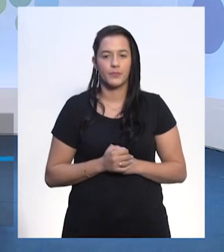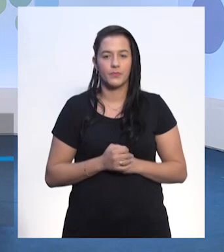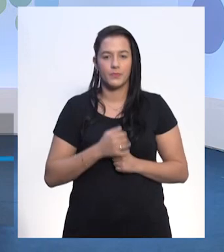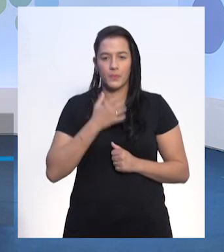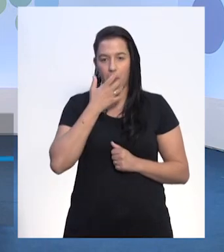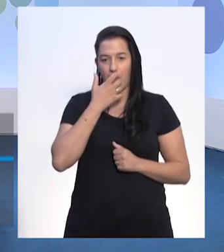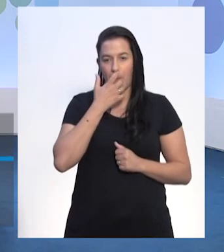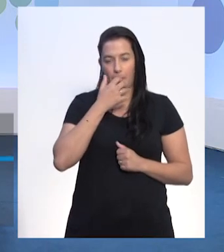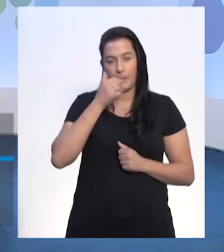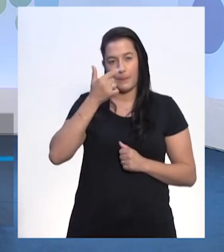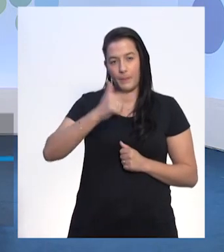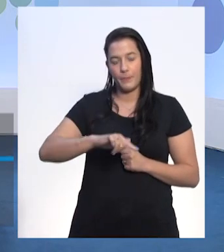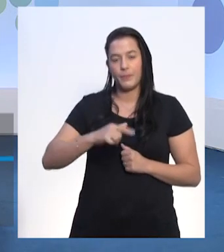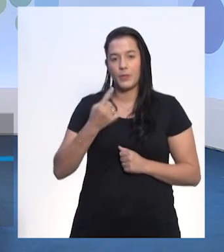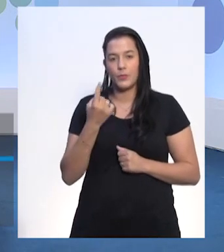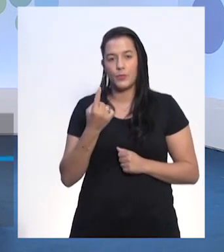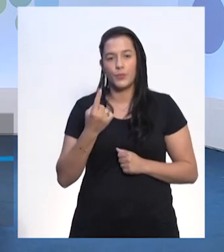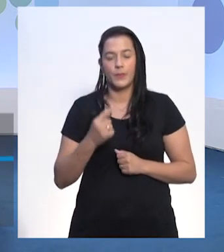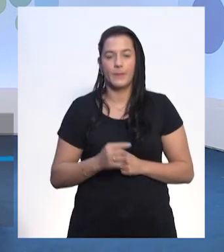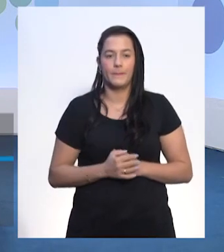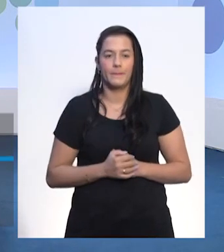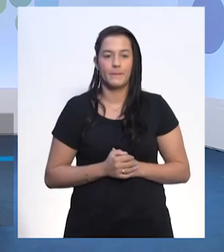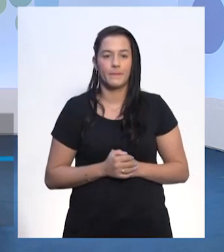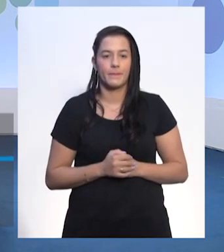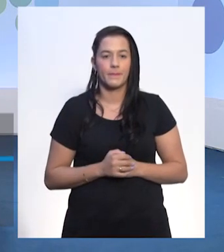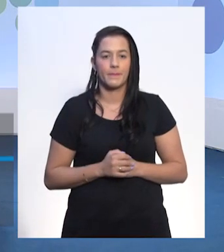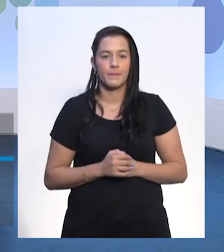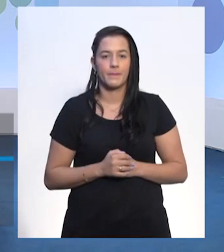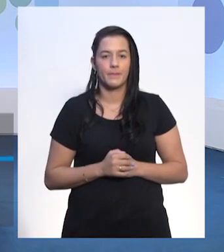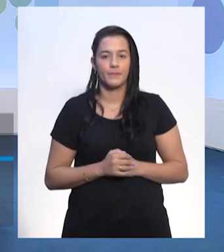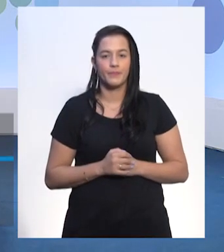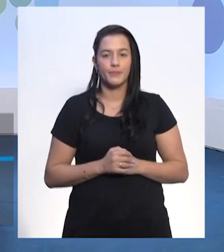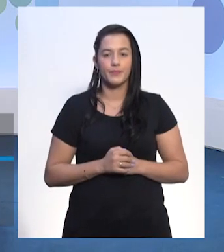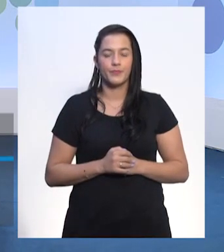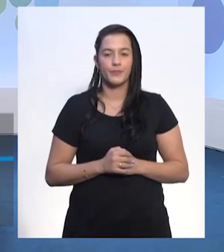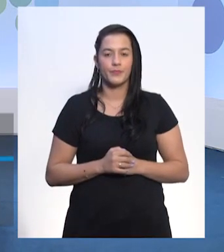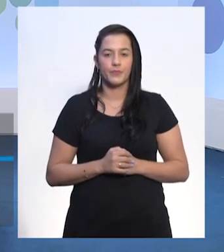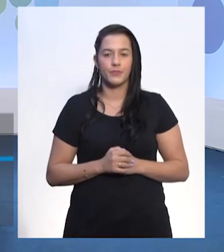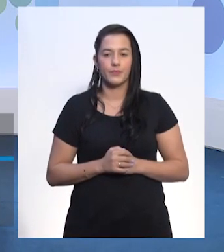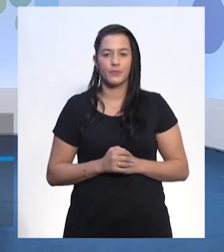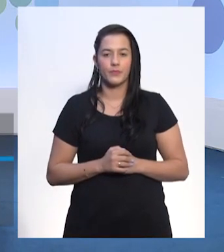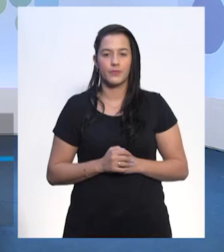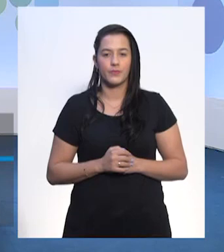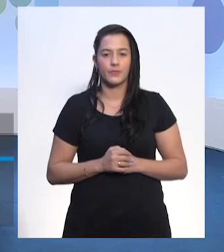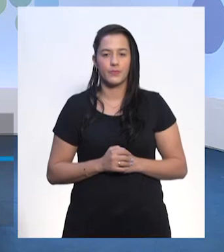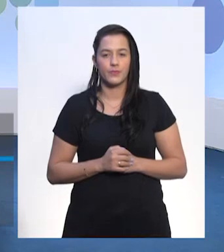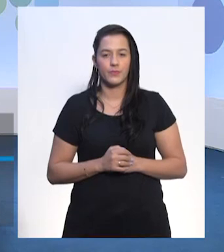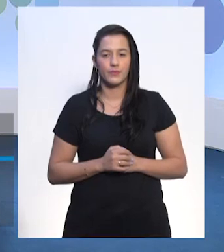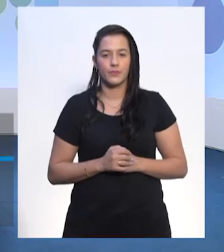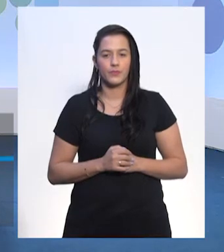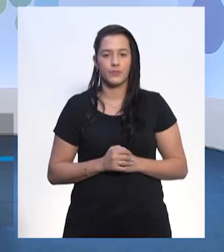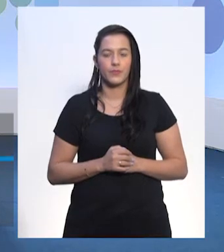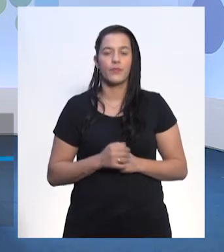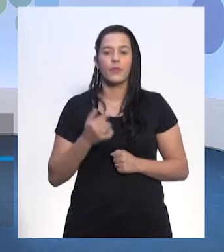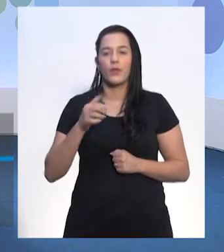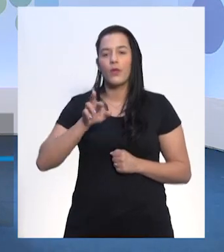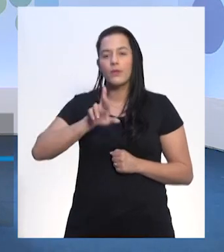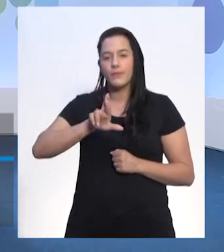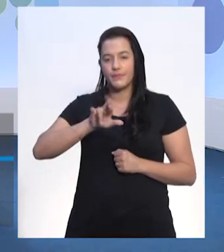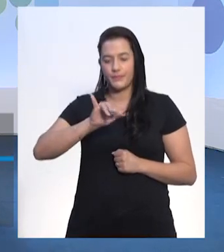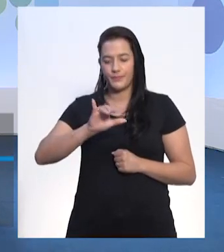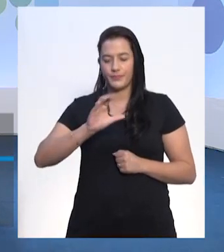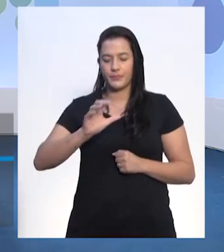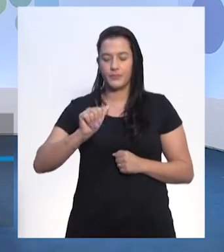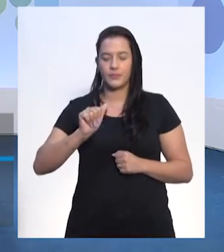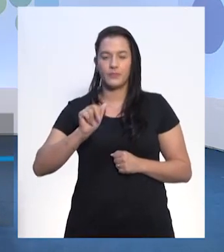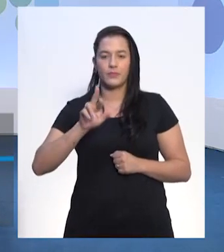Mais uma, Ju. Mais uma? Deixa eu Sim. escolher aqui. Gente, cadê vocês? O Ricardo. Ricardo,